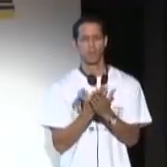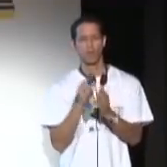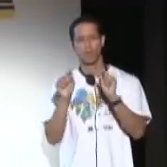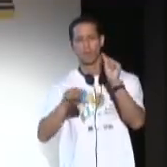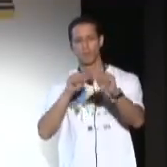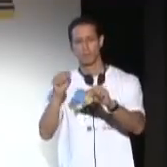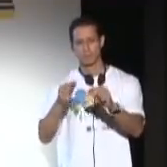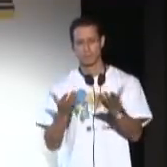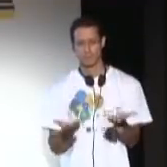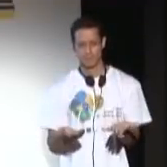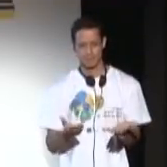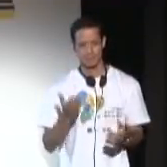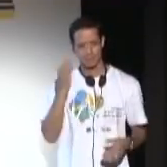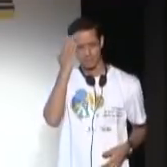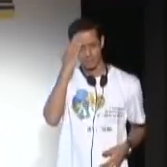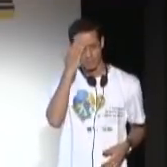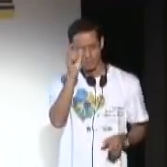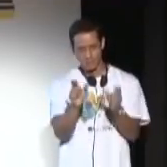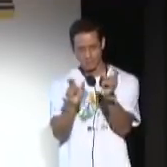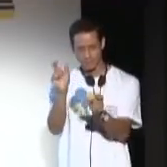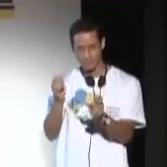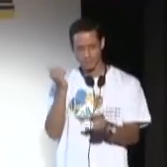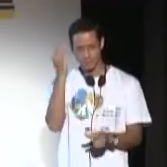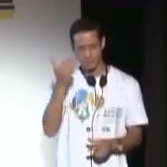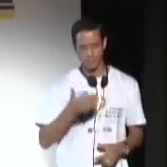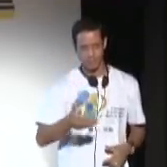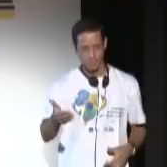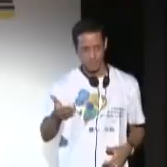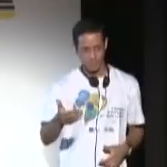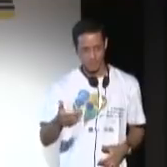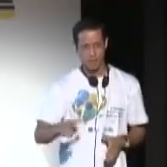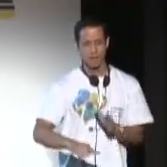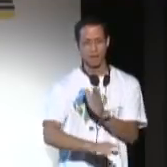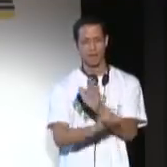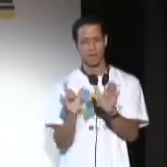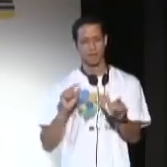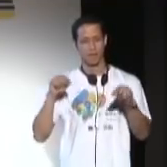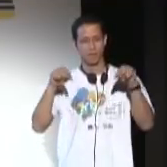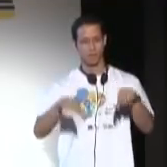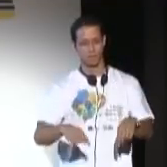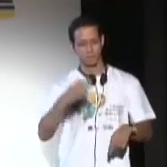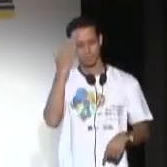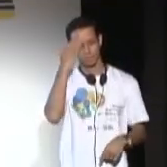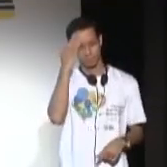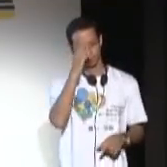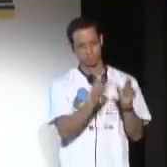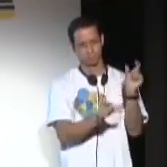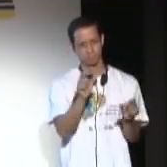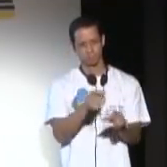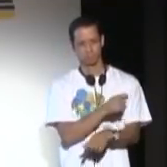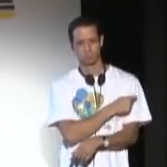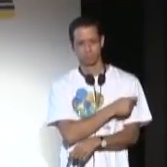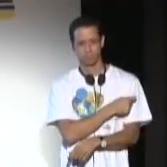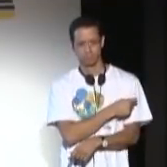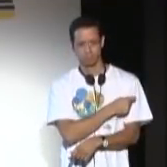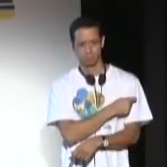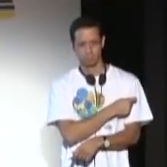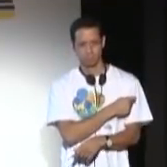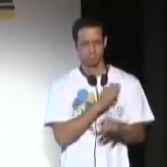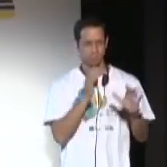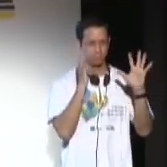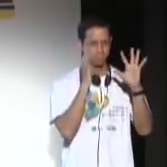entendermos quem elas serão, nós precisamos entender urgentemente quem elas são hoje. Nós nunca vamos conseguir pensar nas pessoas do futuro se